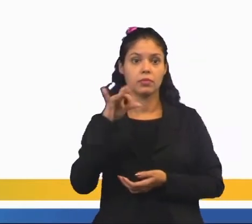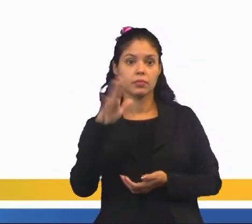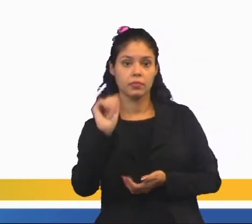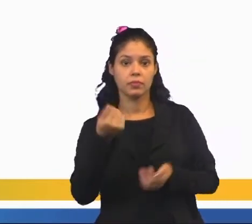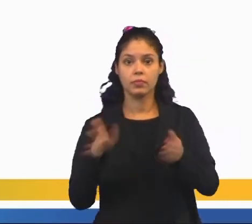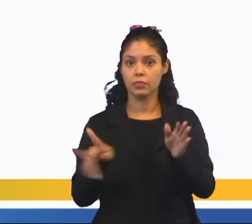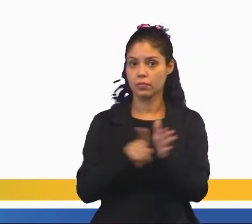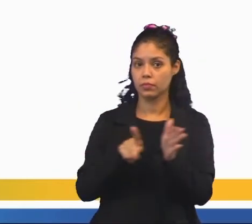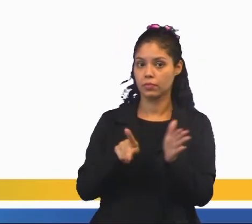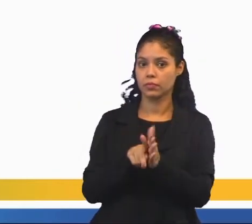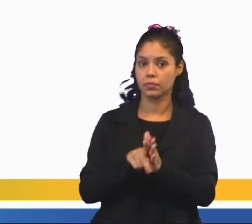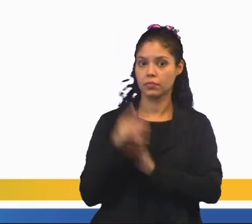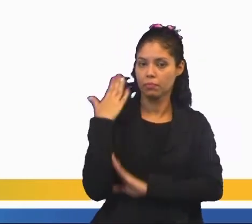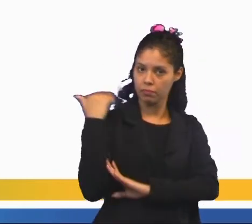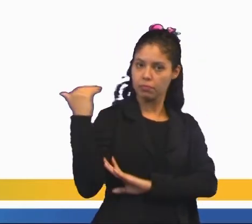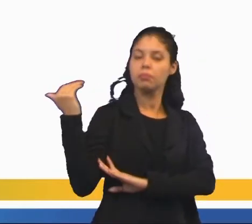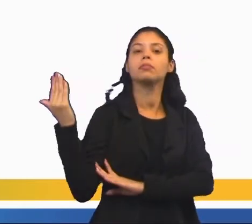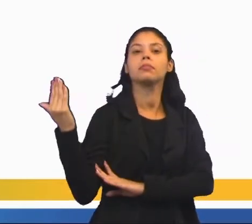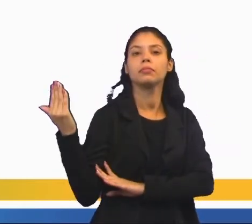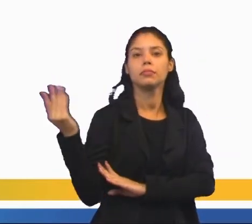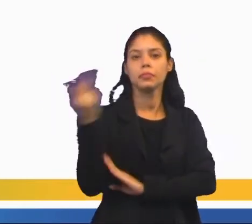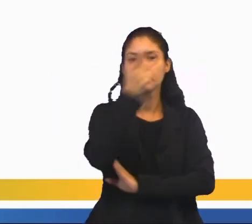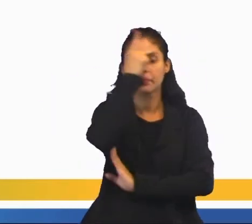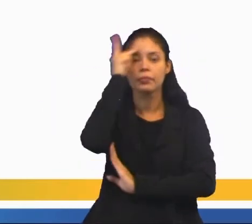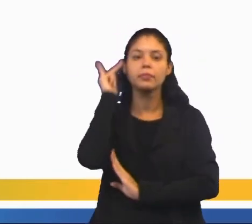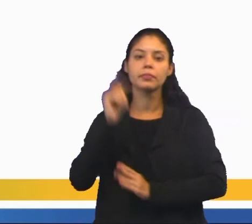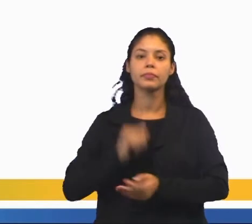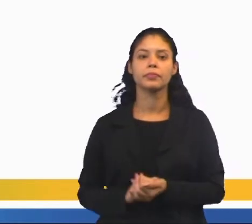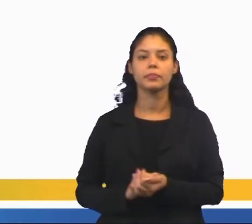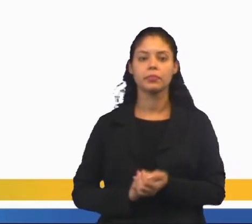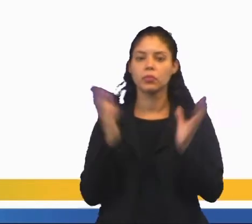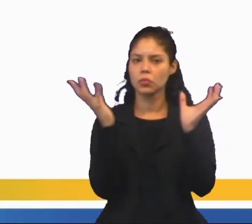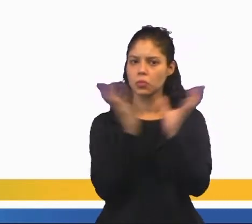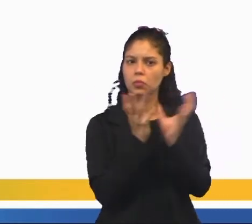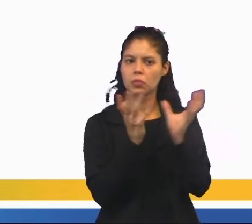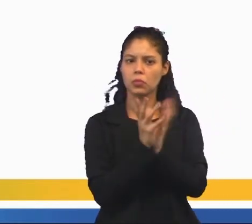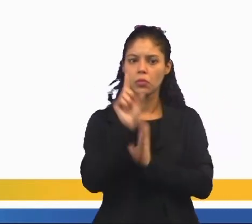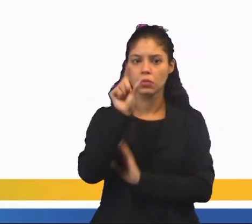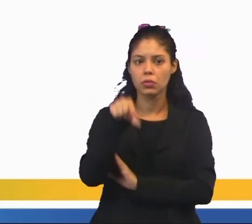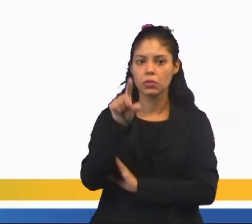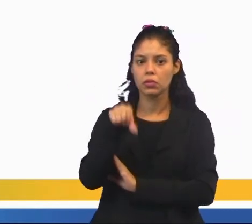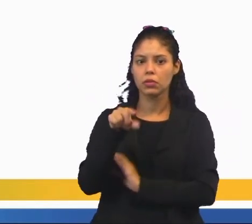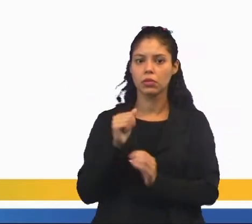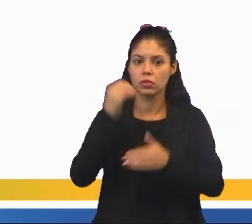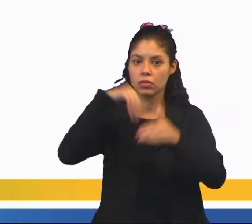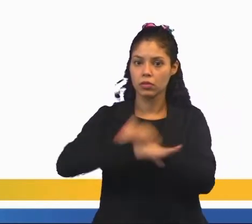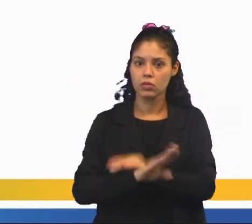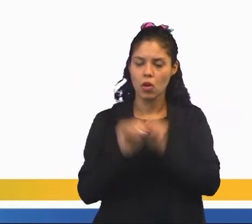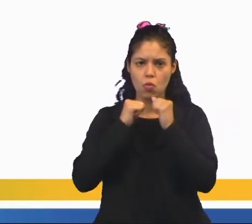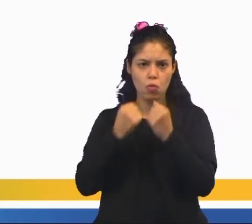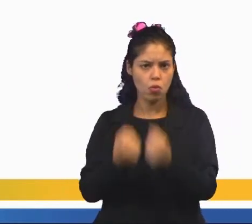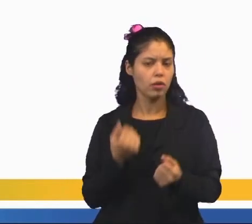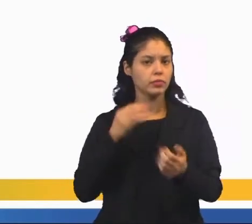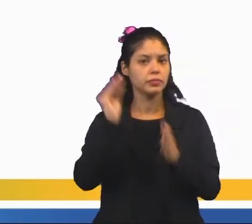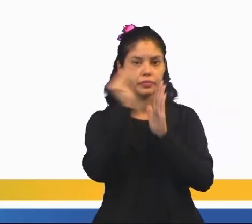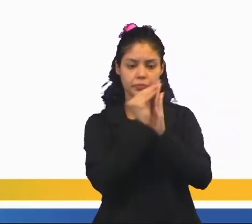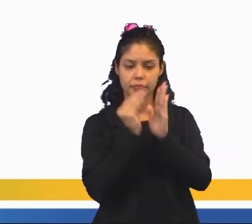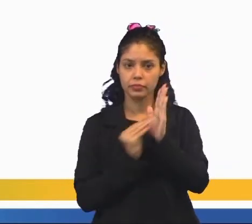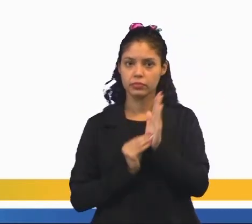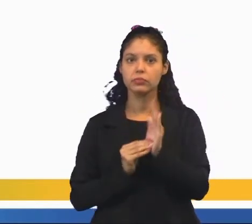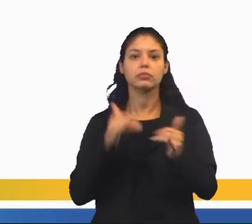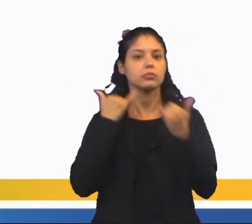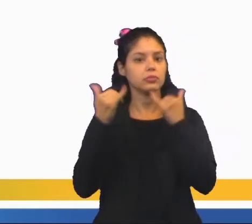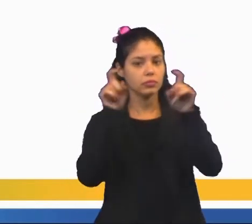reputação estabelecida por uma celebridade, uma pessoa famosa. O terceiro é o que cabe, suporta num programa